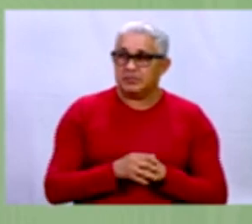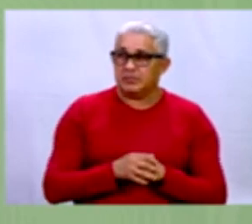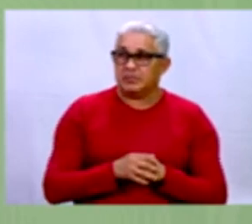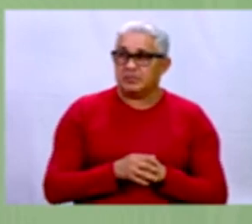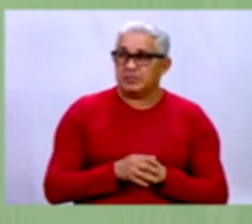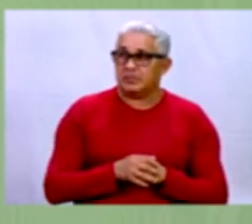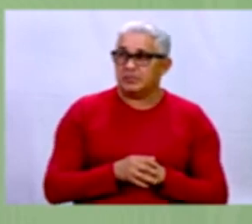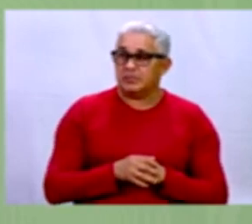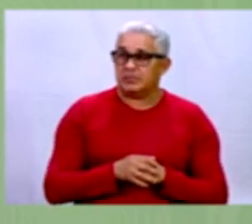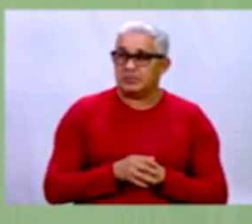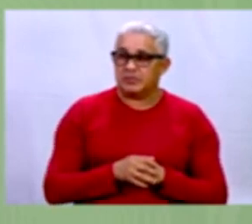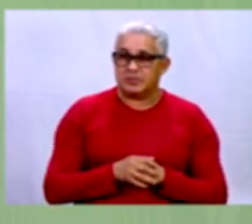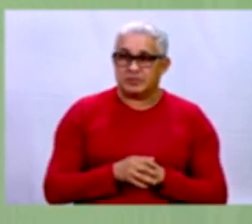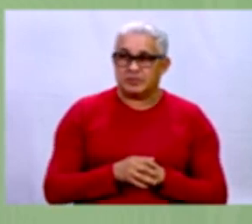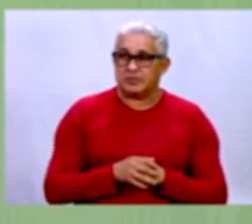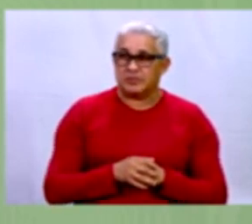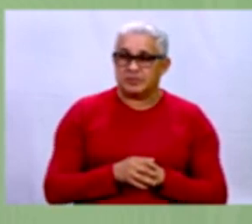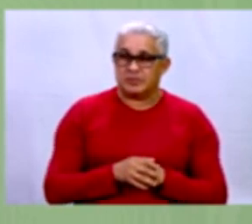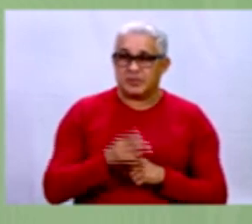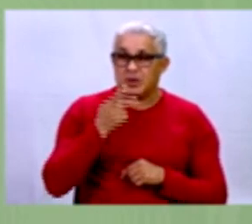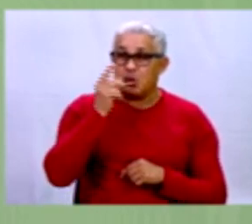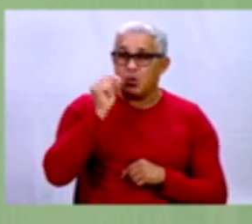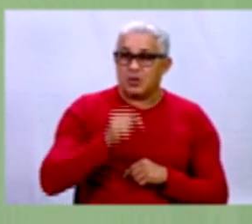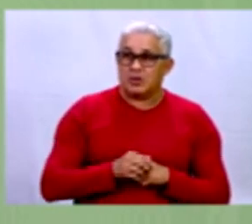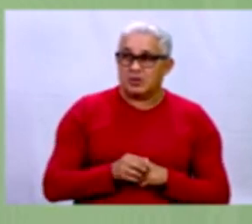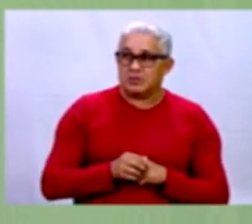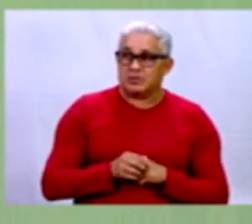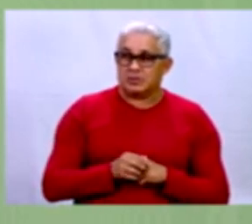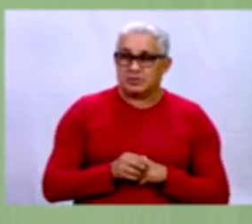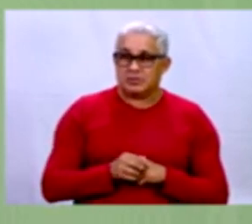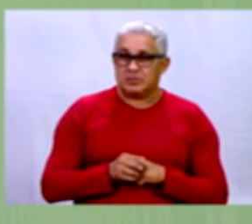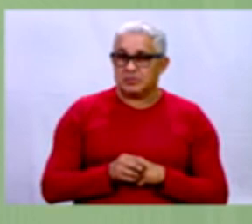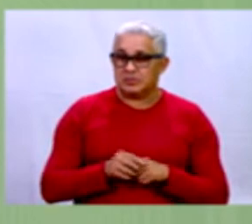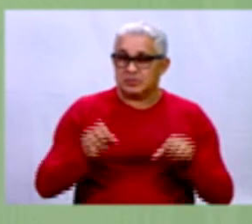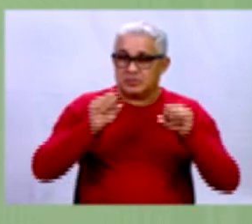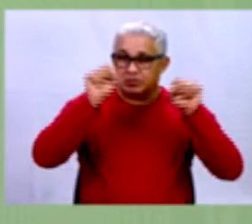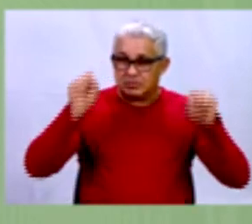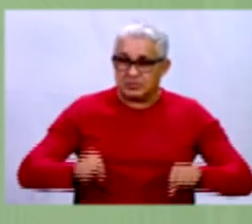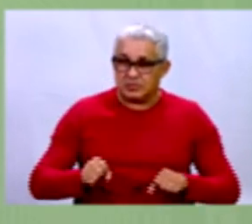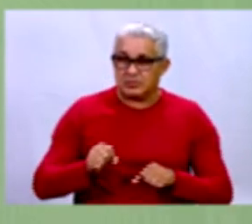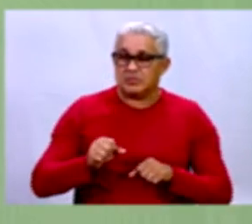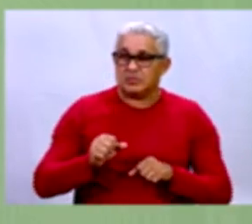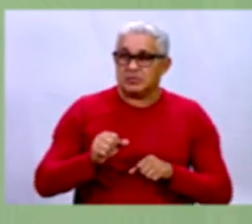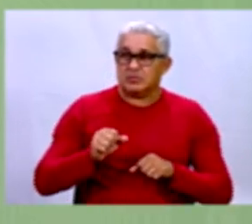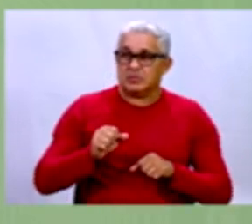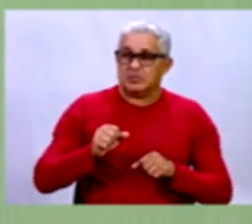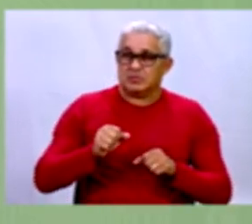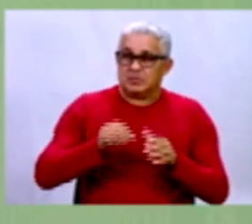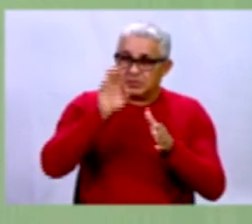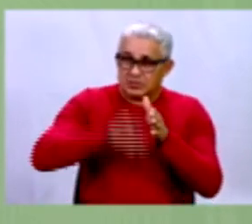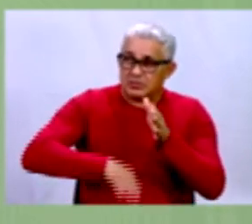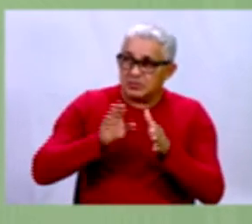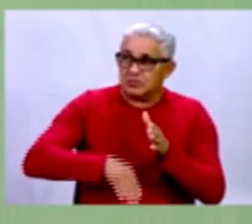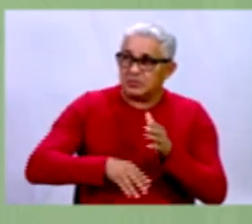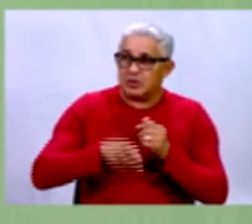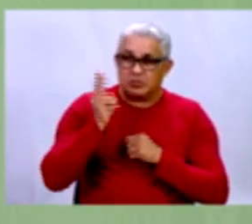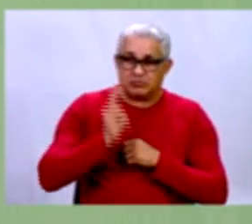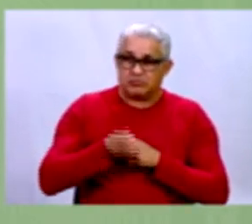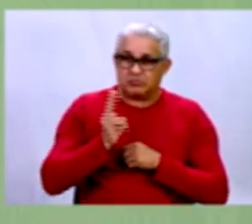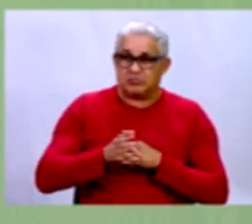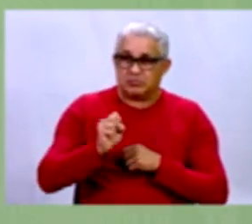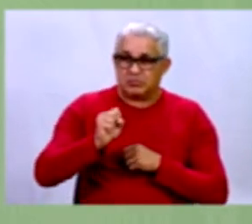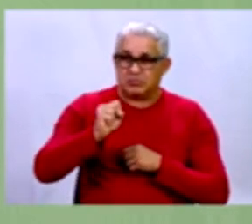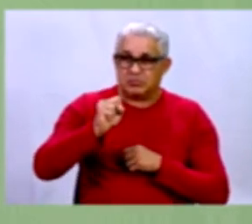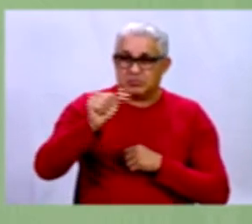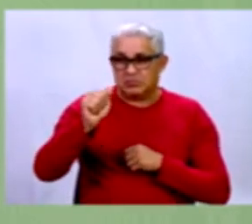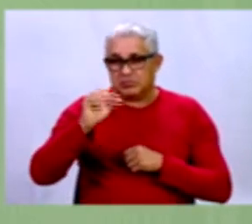não vai falar deles. A gente vai falar sistema de amortização constante, que é o SAC, e o sistema de amortização francês, ou PRICE,